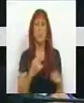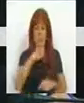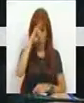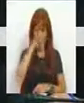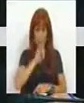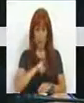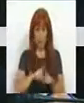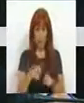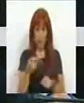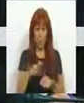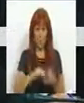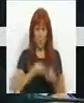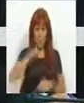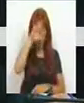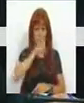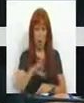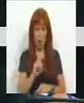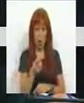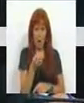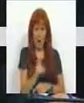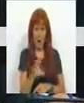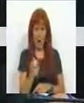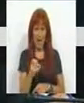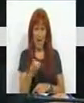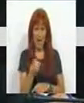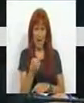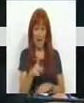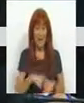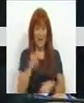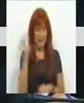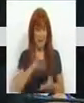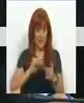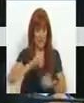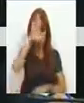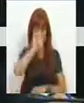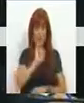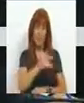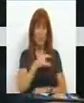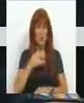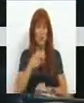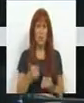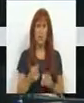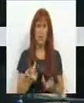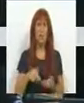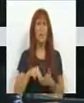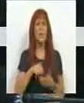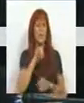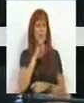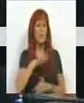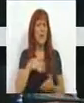lembro-me, o ex-secretário de Estado, Óscar Gaspar, na altura secretário de Estado da Saúde, levantava a